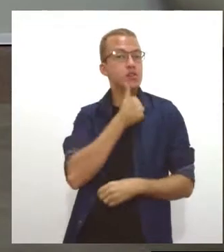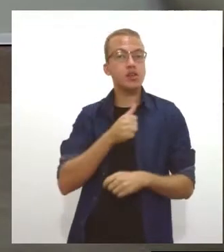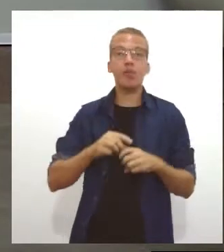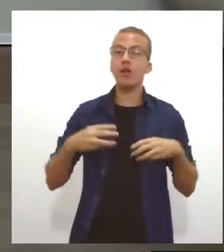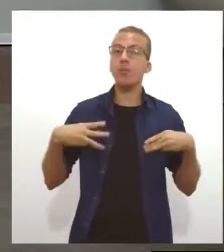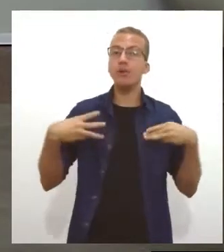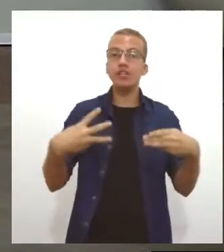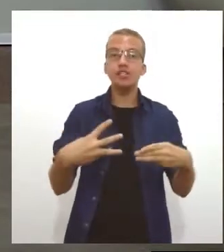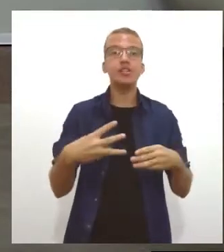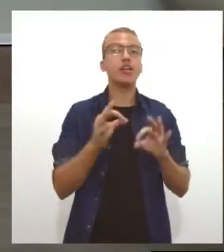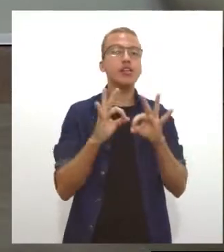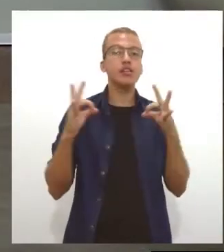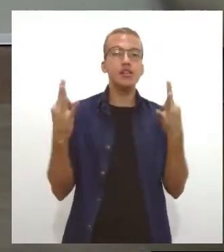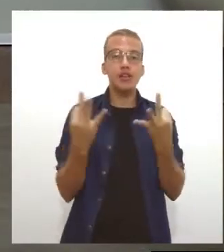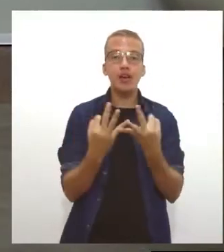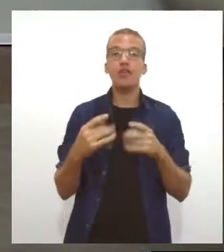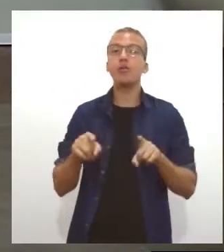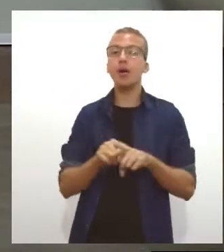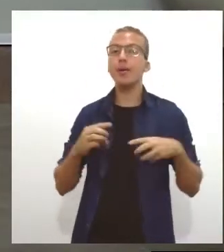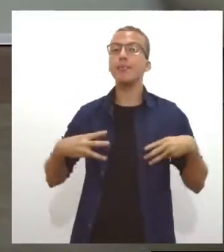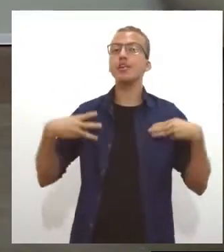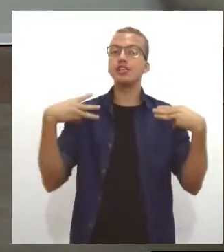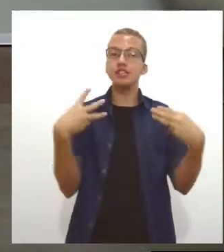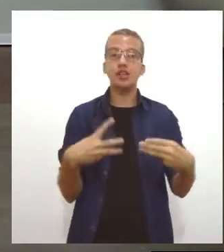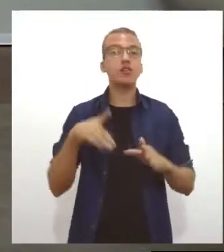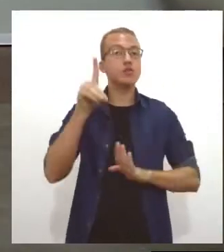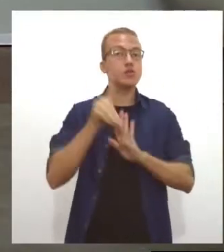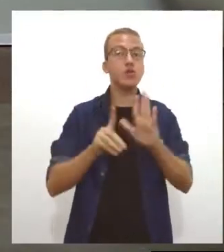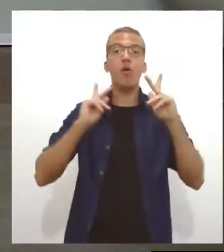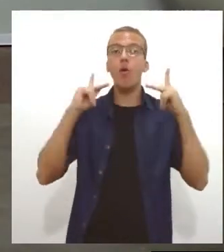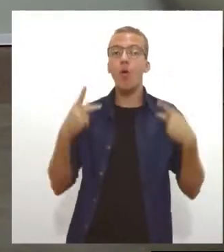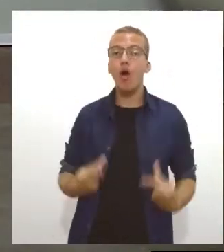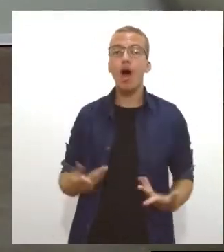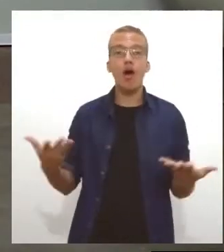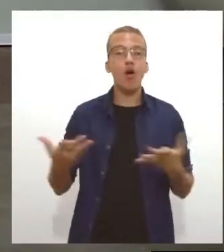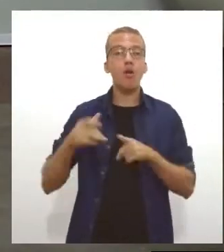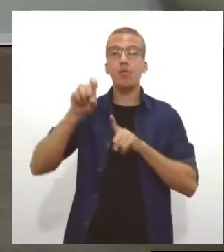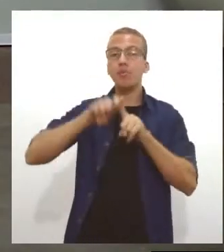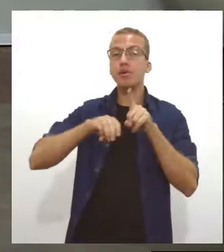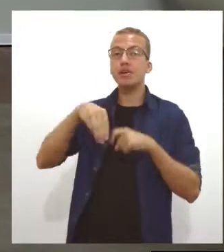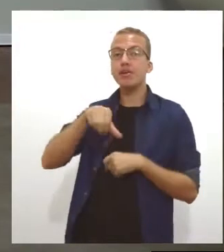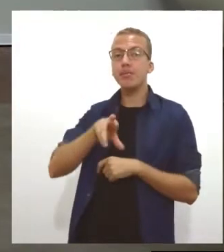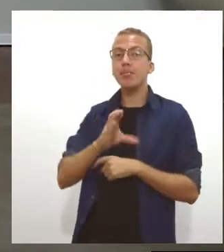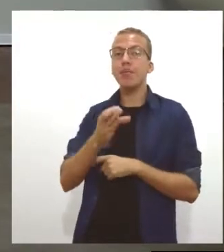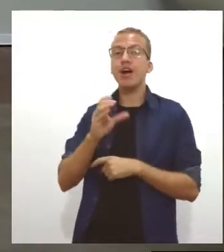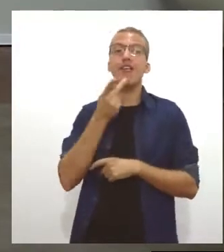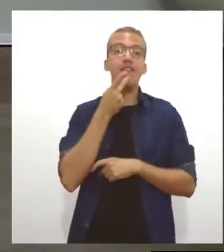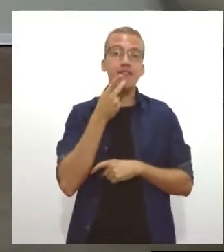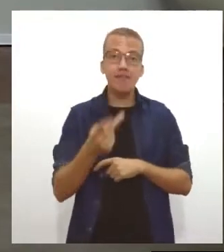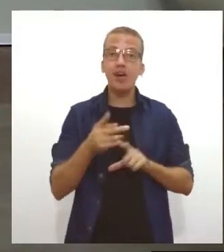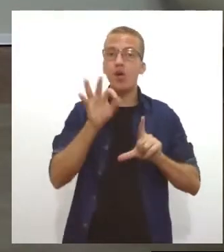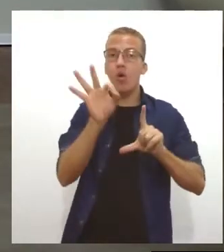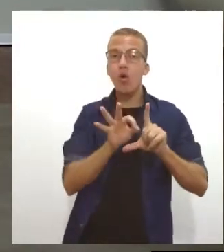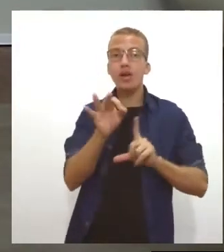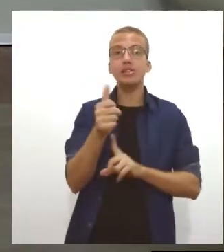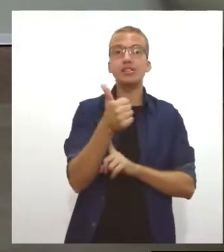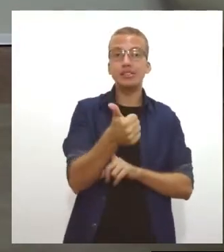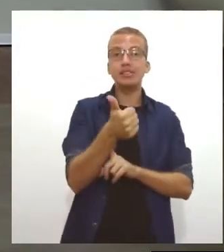Humanos, divulgados em março deste ano, apontaram que 72% das